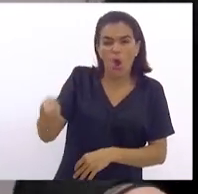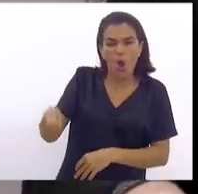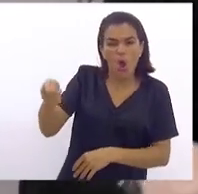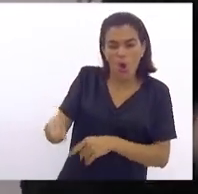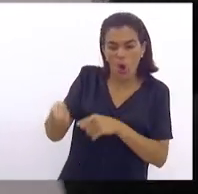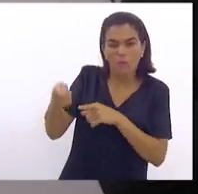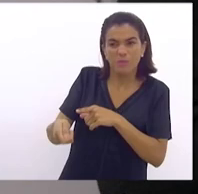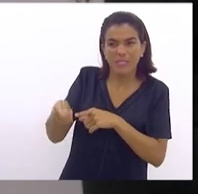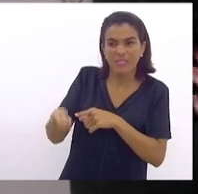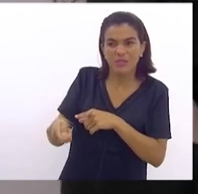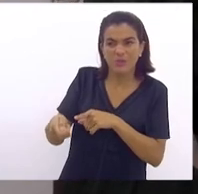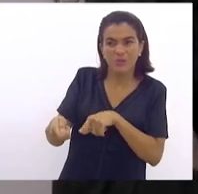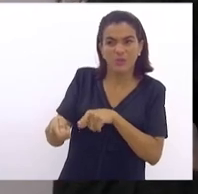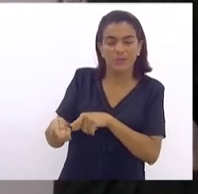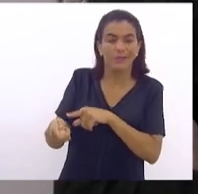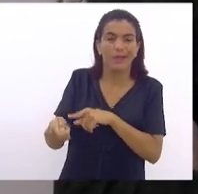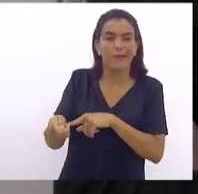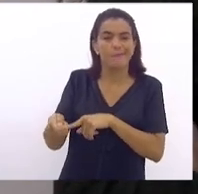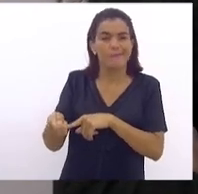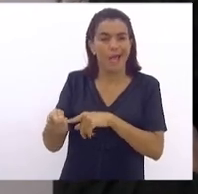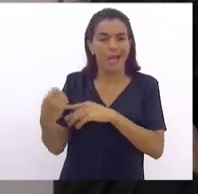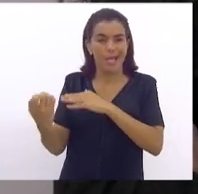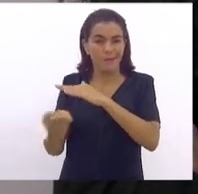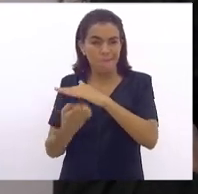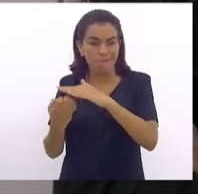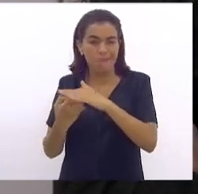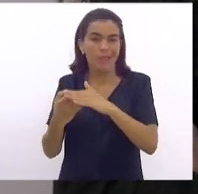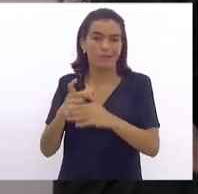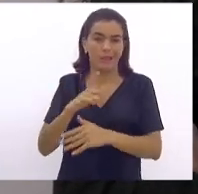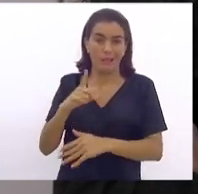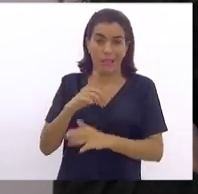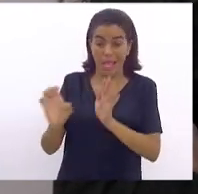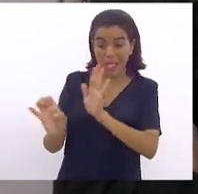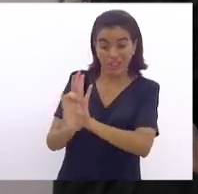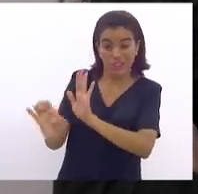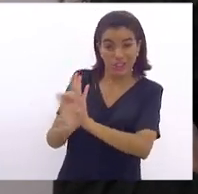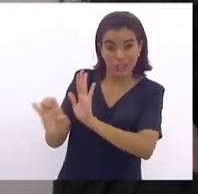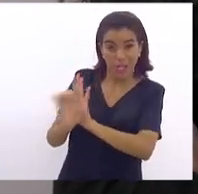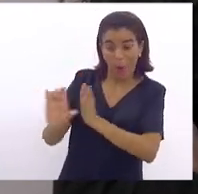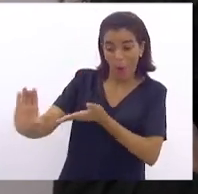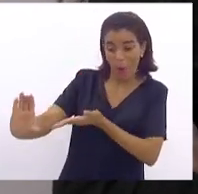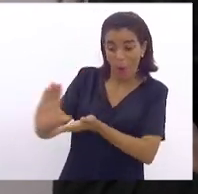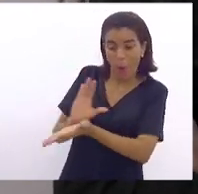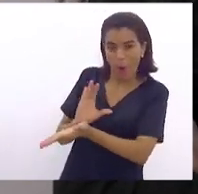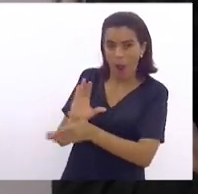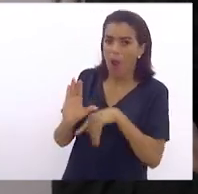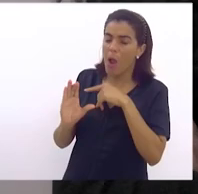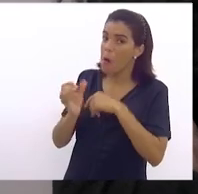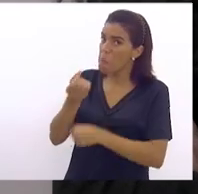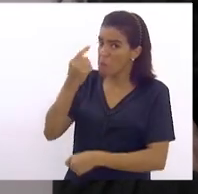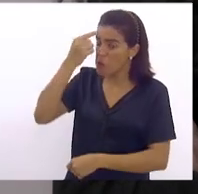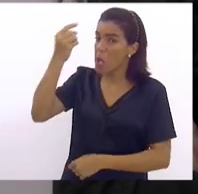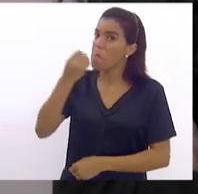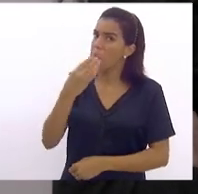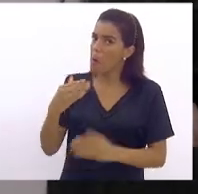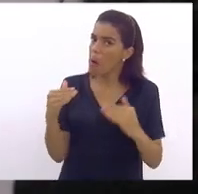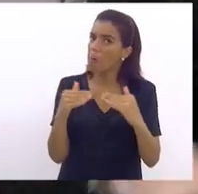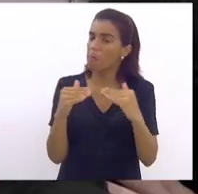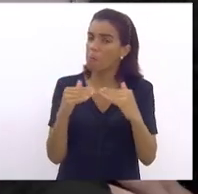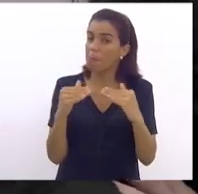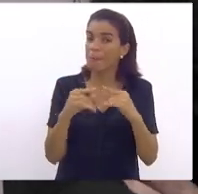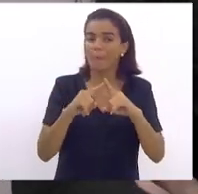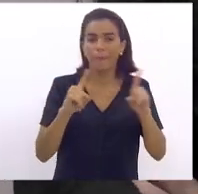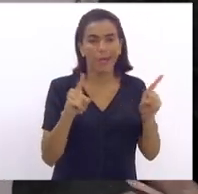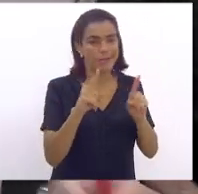Obrigatoriedade para, por exemplo, aqueles e aquelas que recebem através de edital seria uma ideia muito boa, eu concordo.